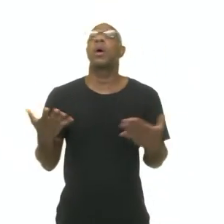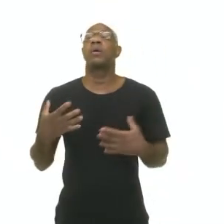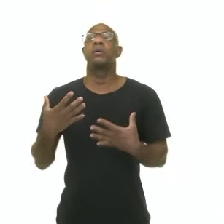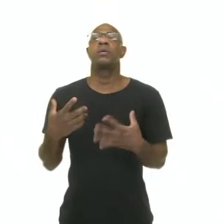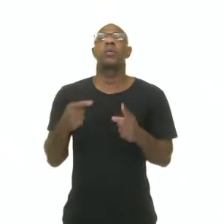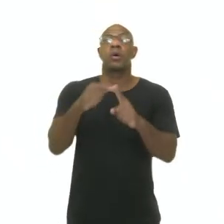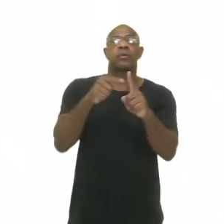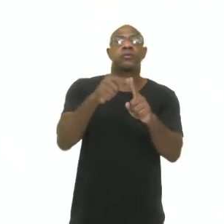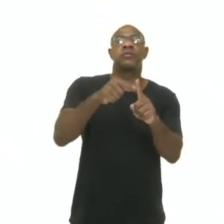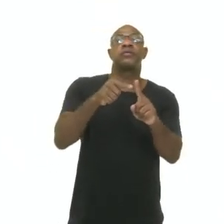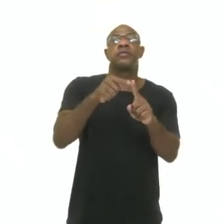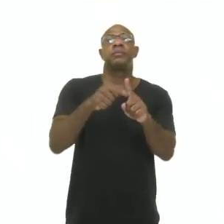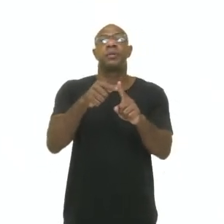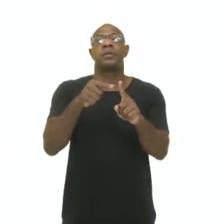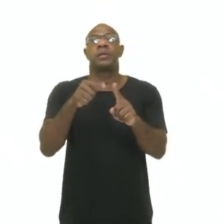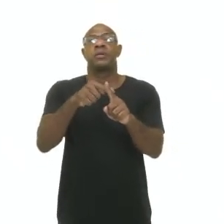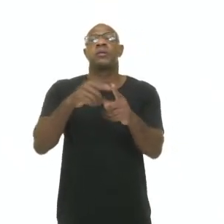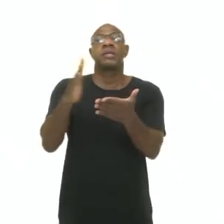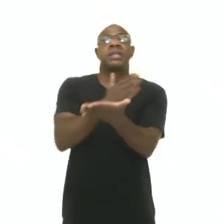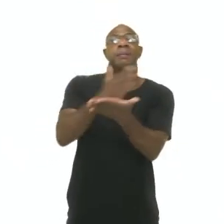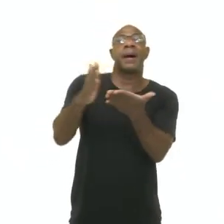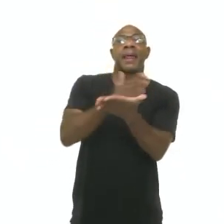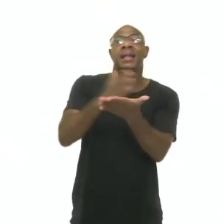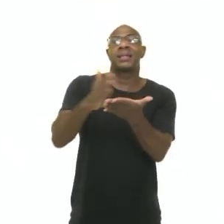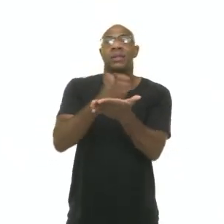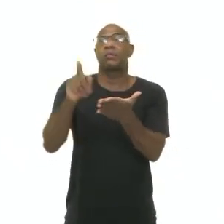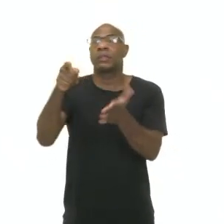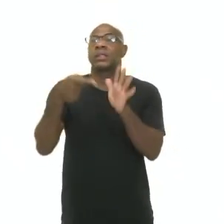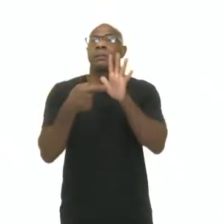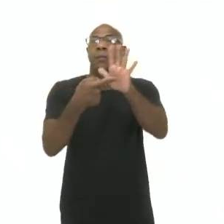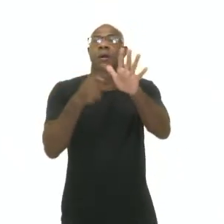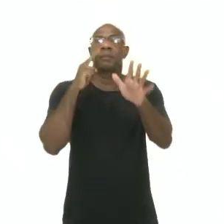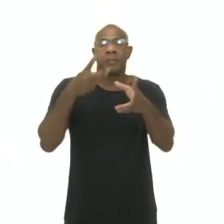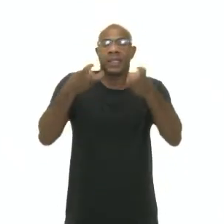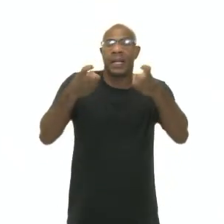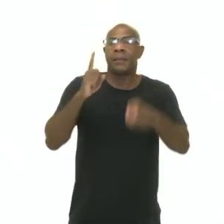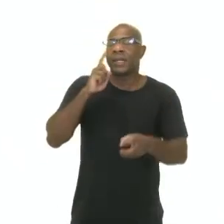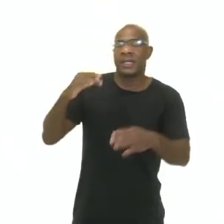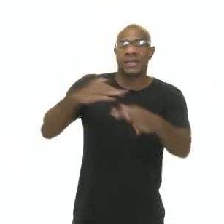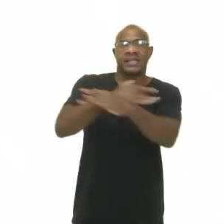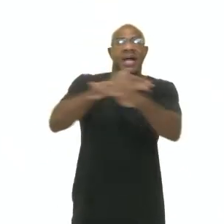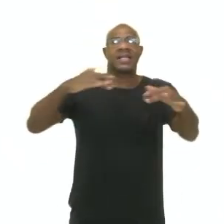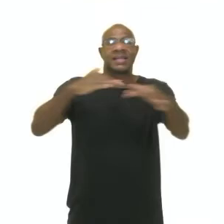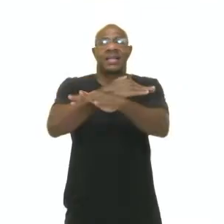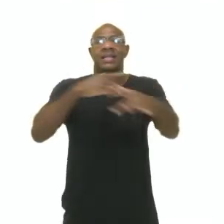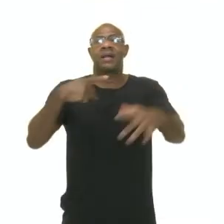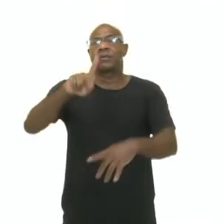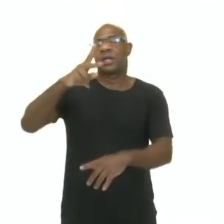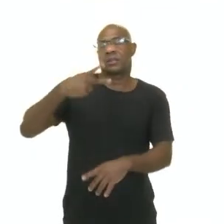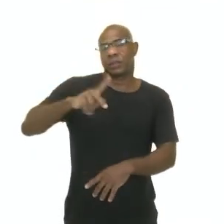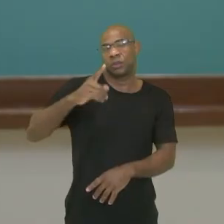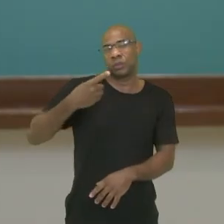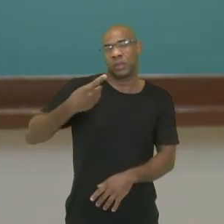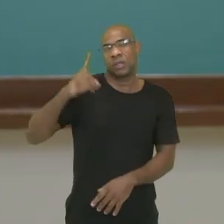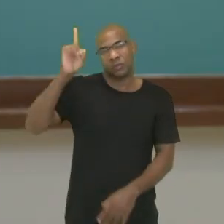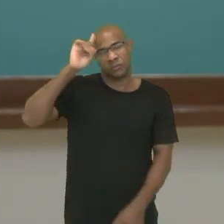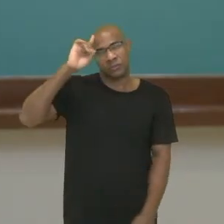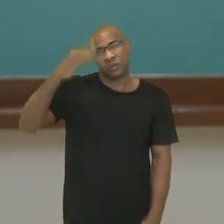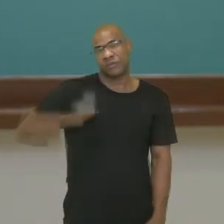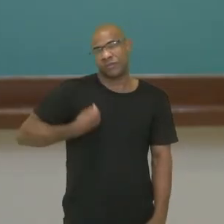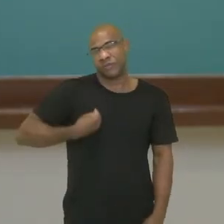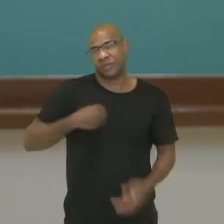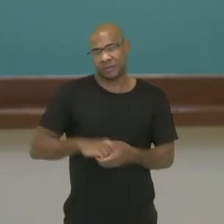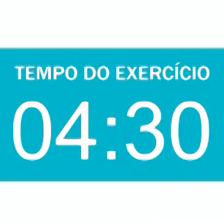de segregação que você identifica nas cidades ou no seu cotidiano? Tempinho para